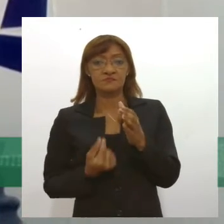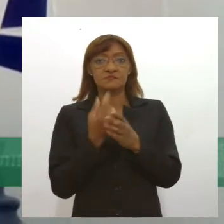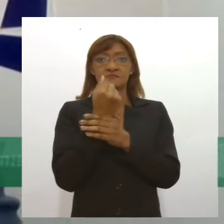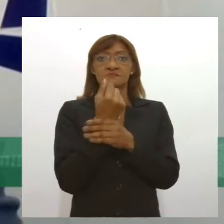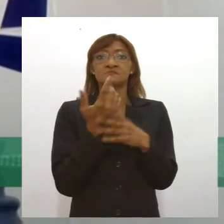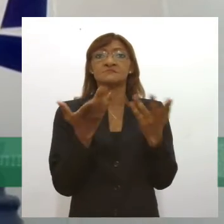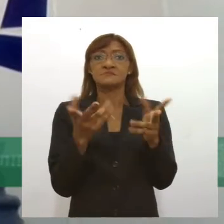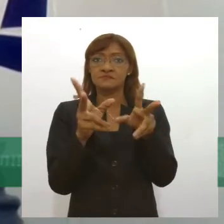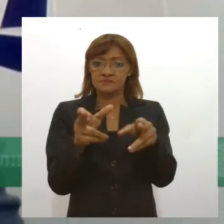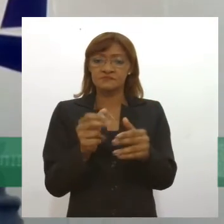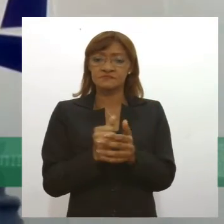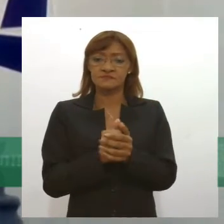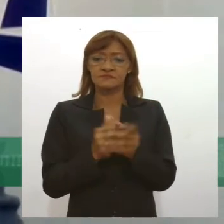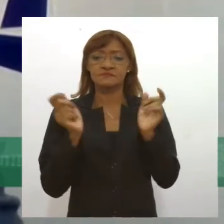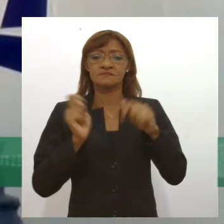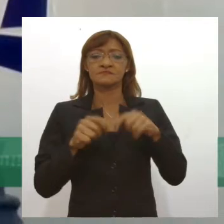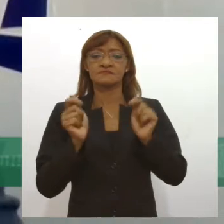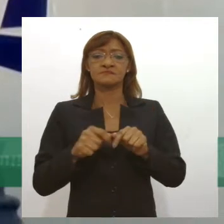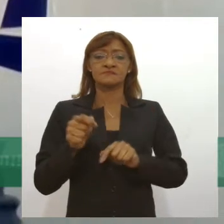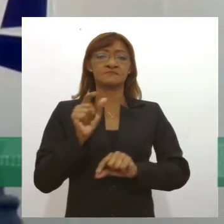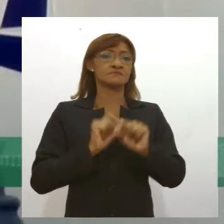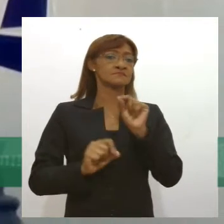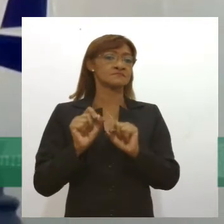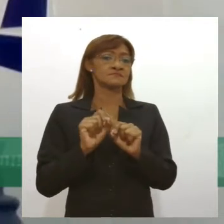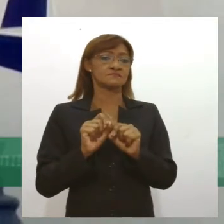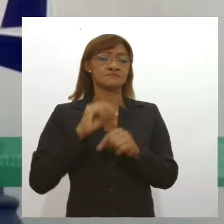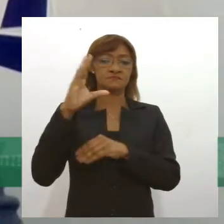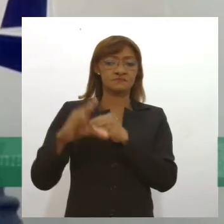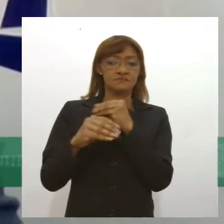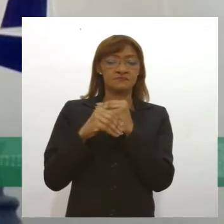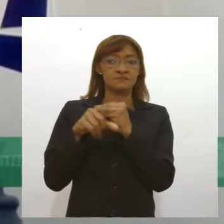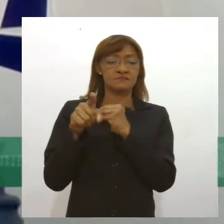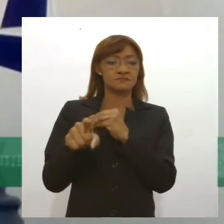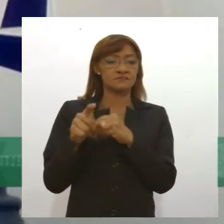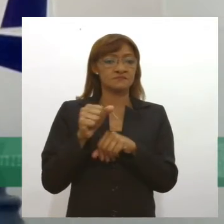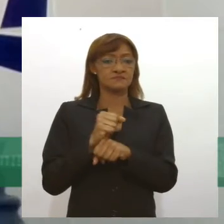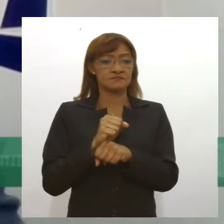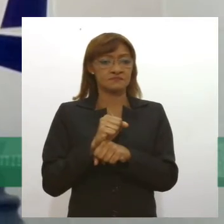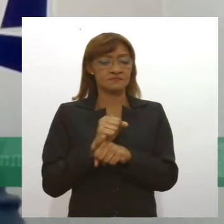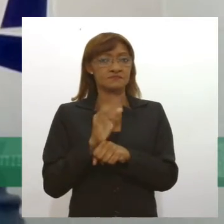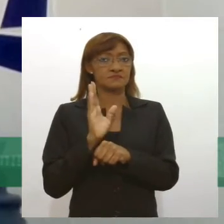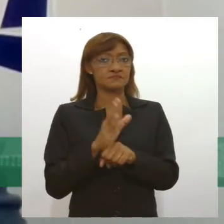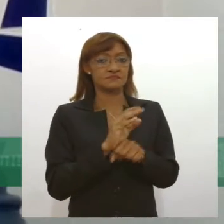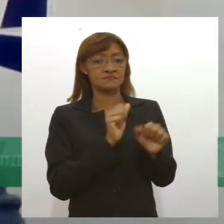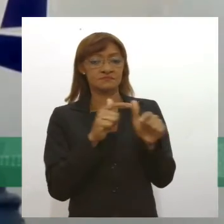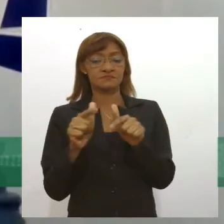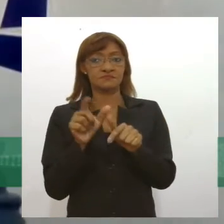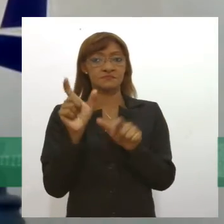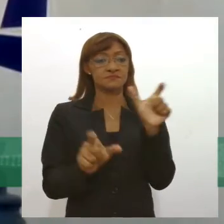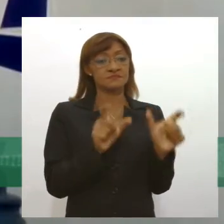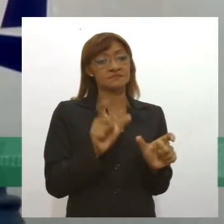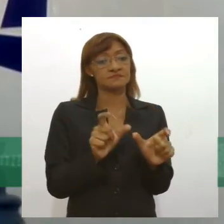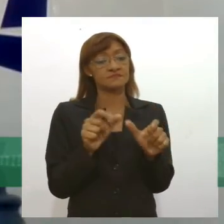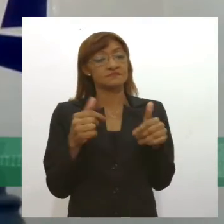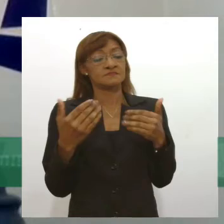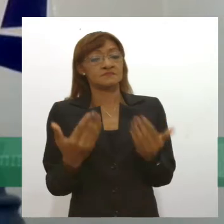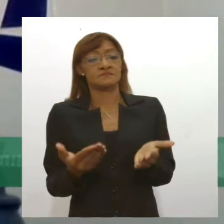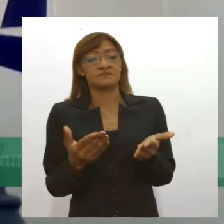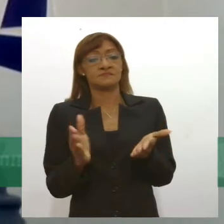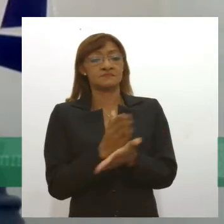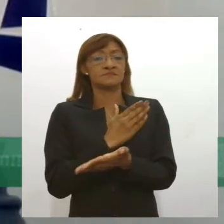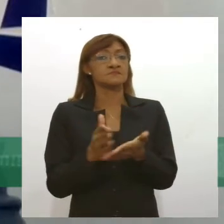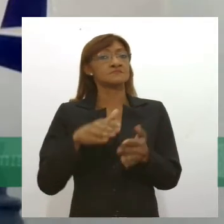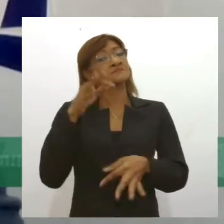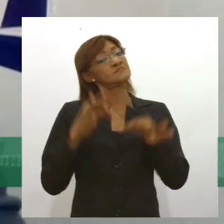possa ser incrementada nos benefícios trabalhistas desse colaborador. Então, se algum tribunal